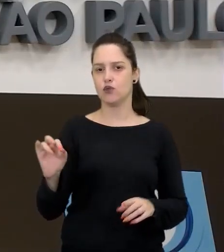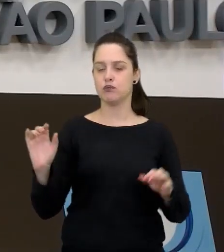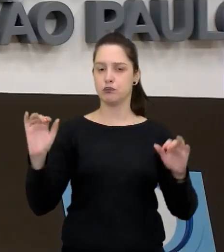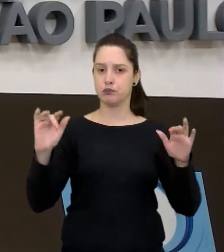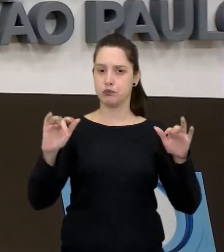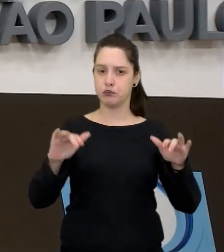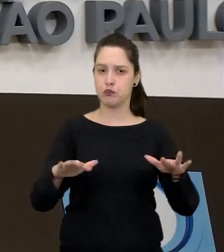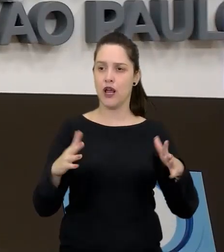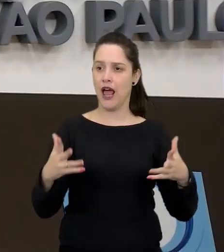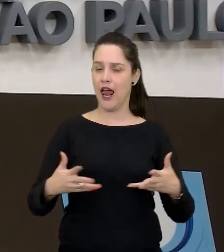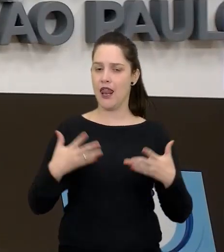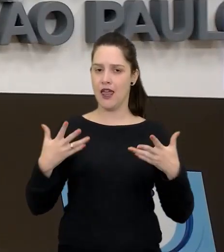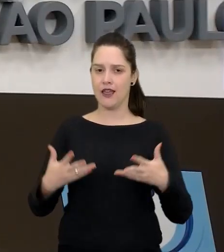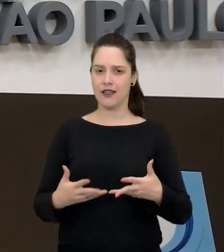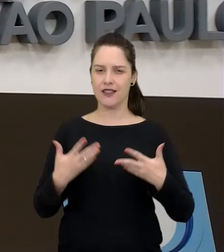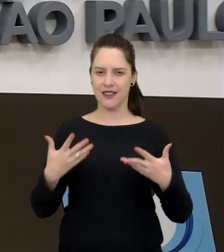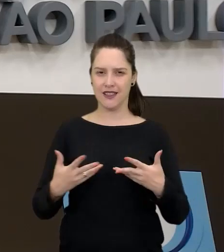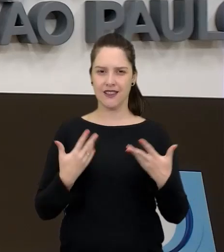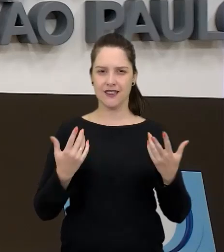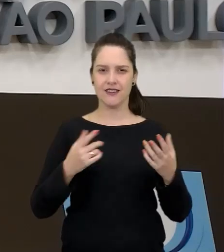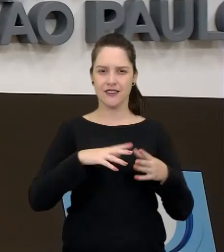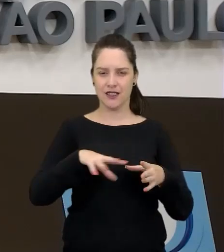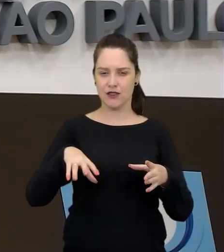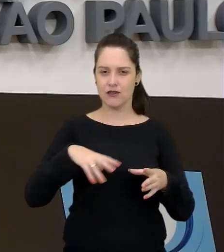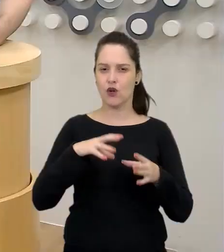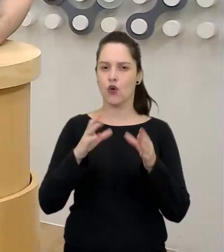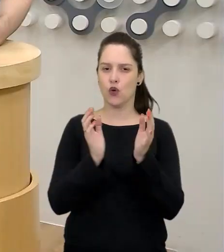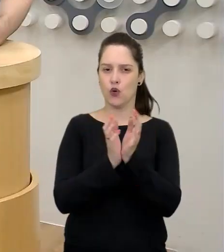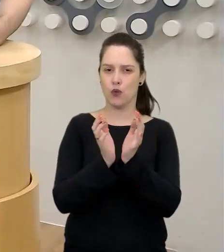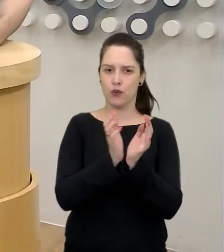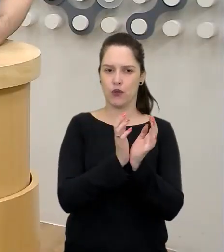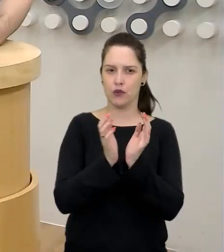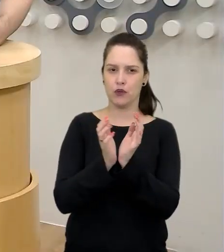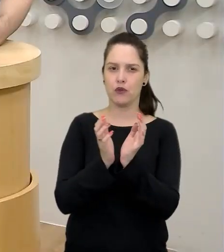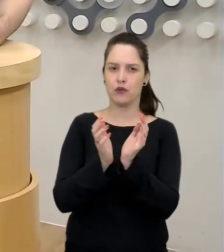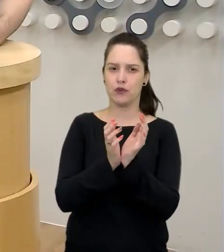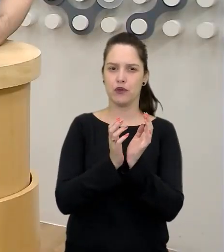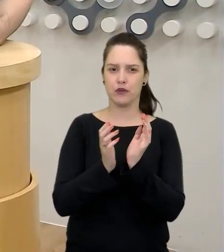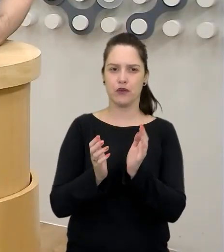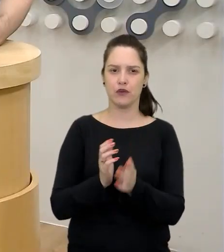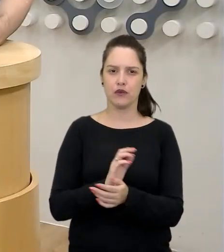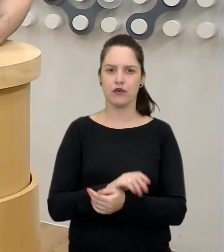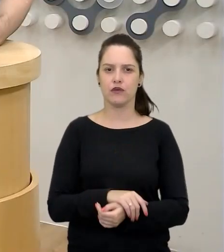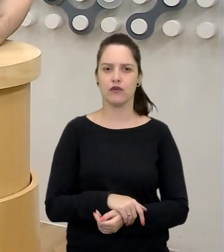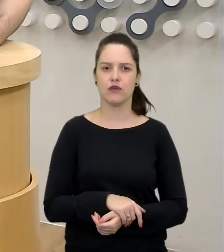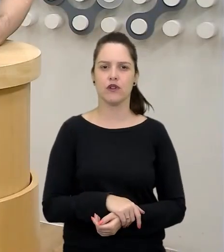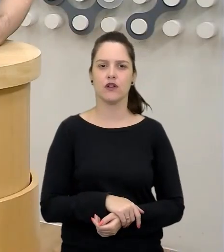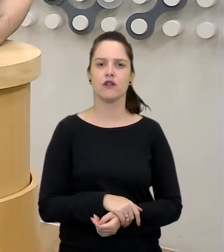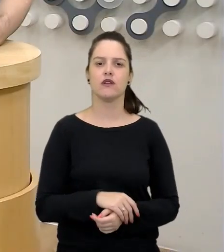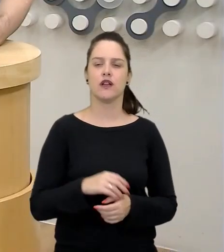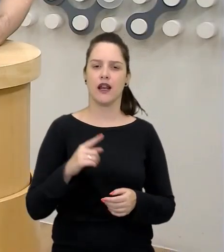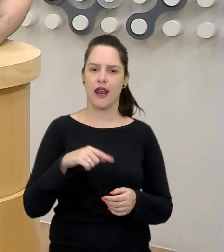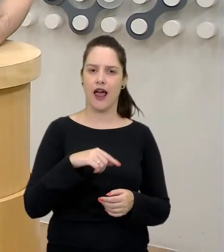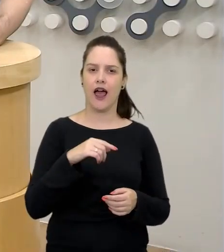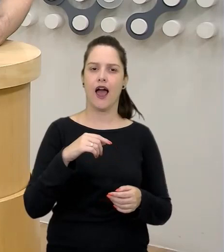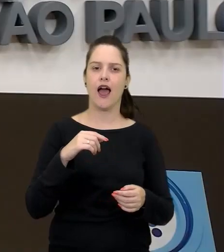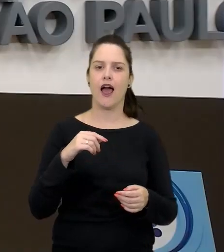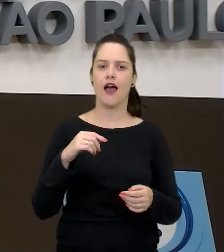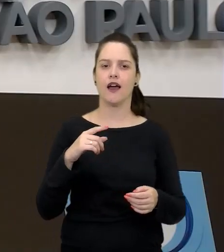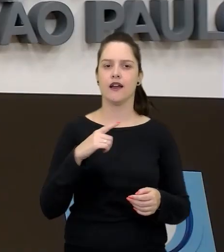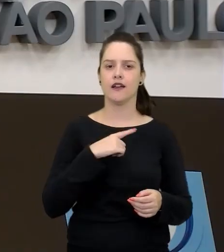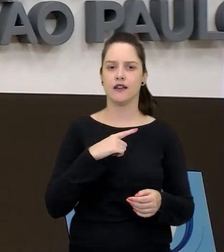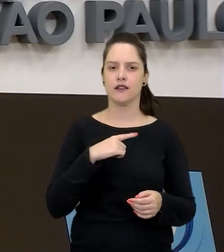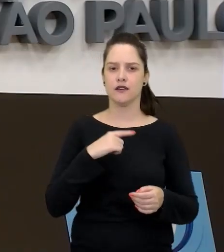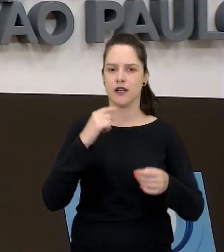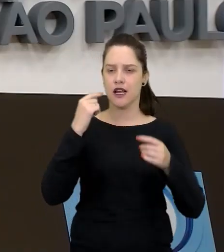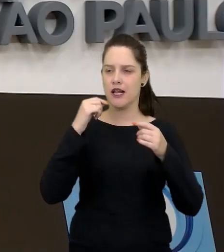que ele cria toda uma mitologia específica, né? Em torno da figura do homem do saco de areia, né? Sim. Que põe a areia